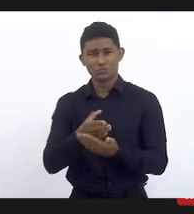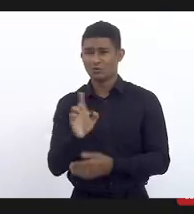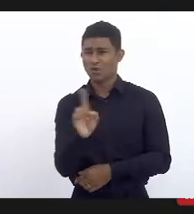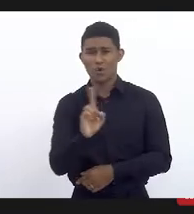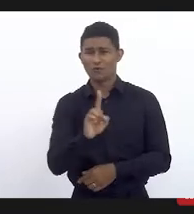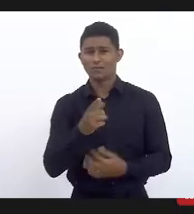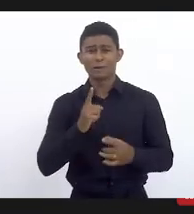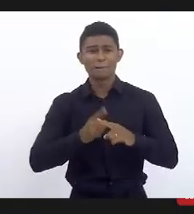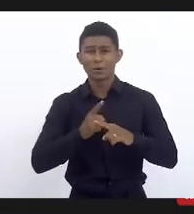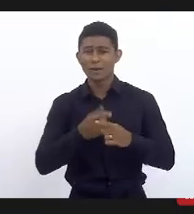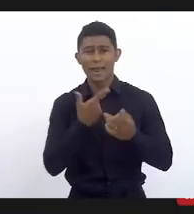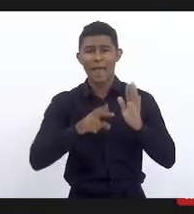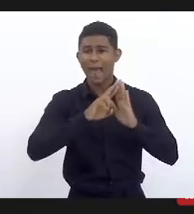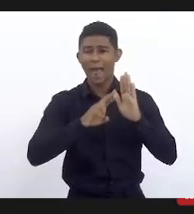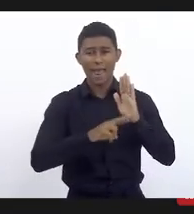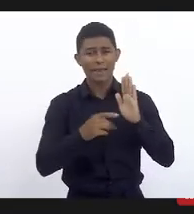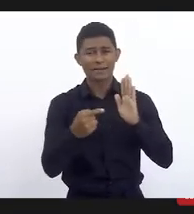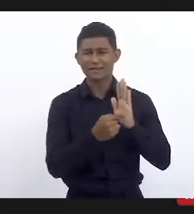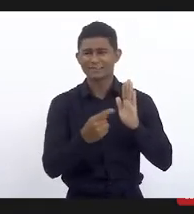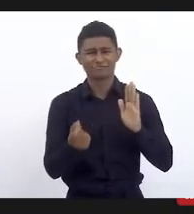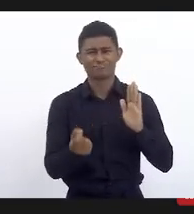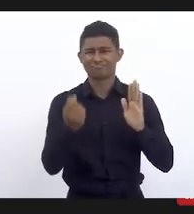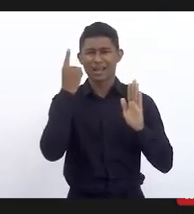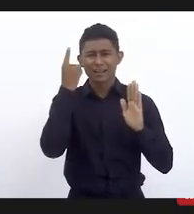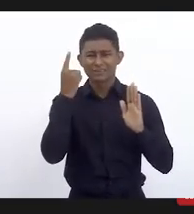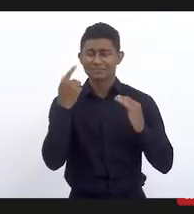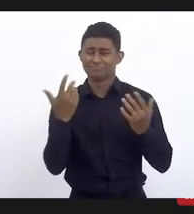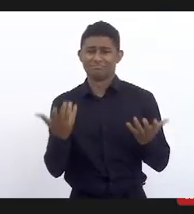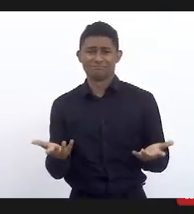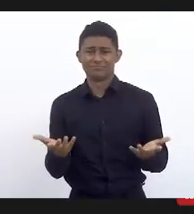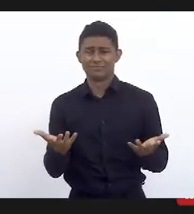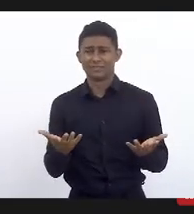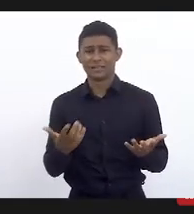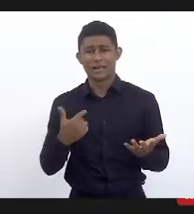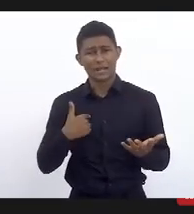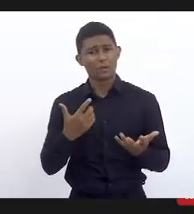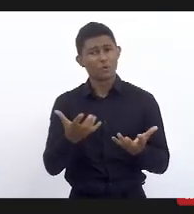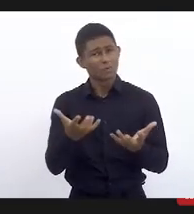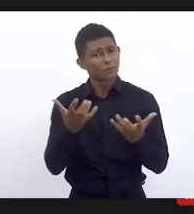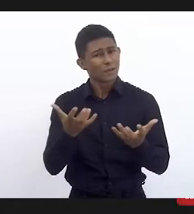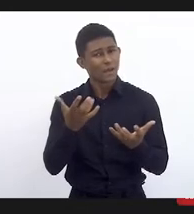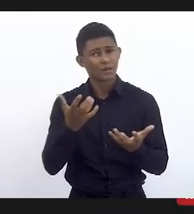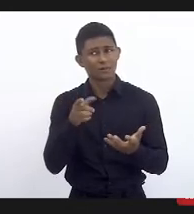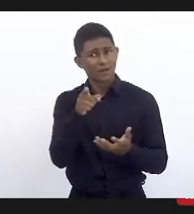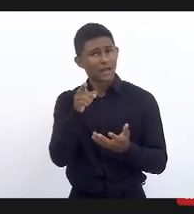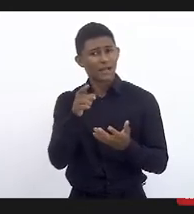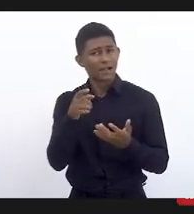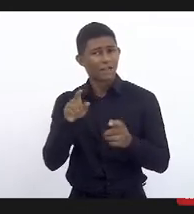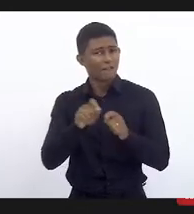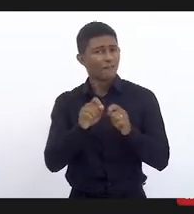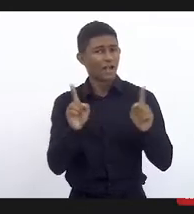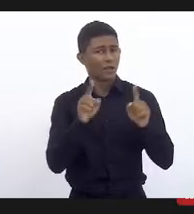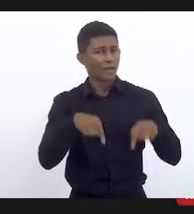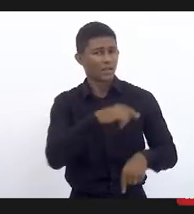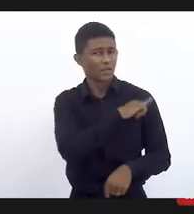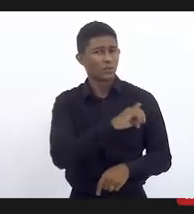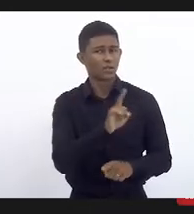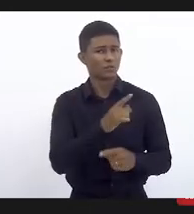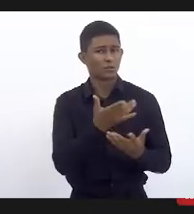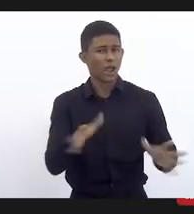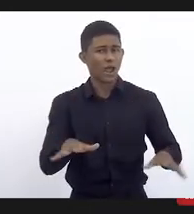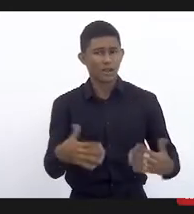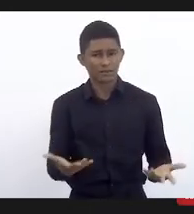completamente alucinada e esquizofrênica. Espero que a gente não faça isso nesses ajustes fiscais do Estado do Rio de Janeiro. Obrigado, Luiz